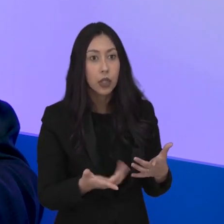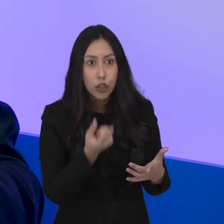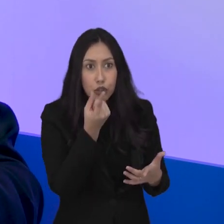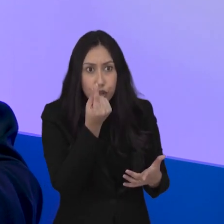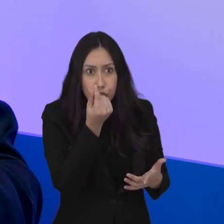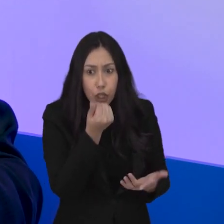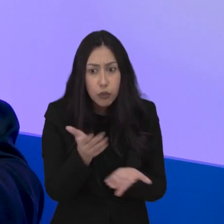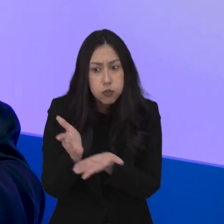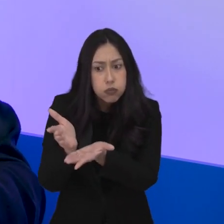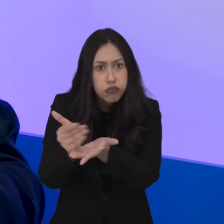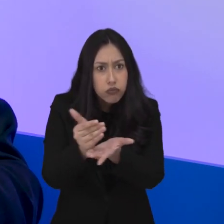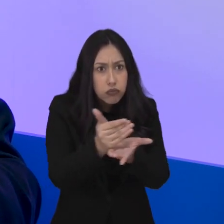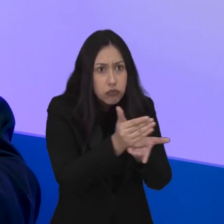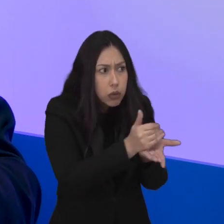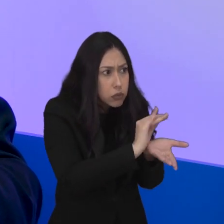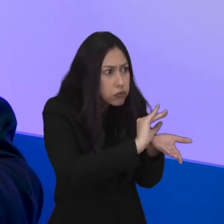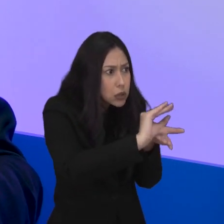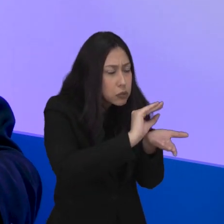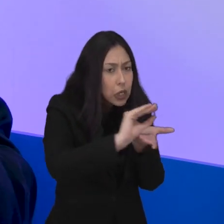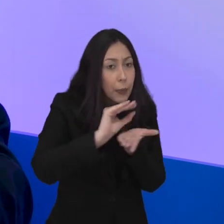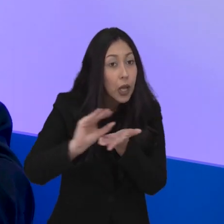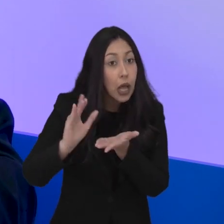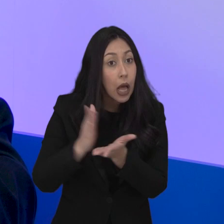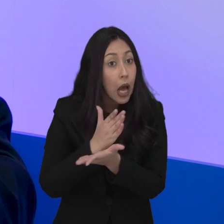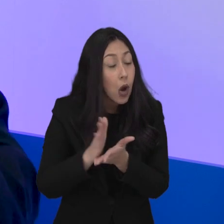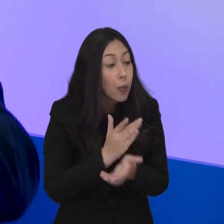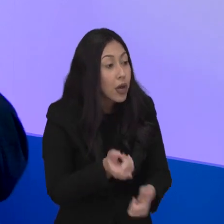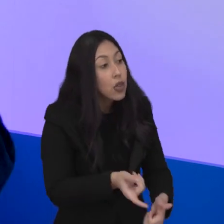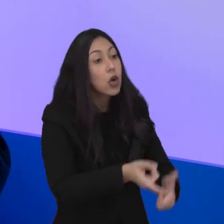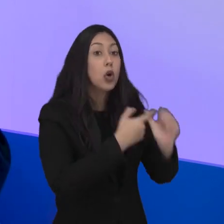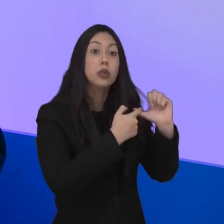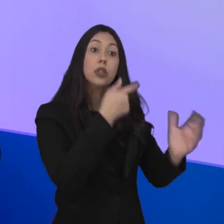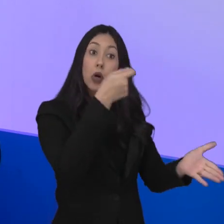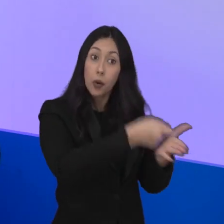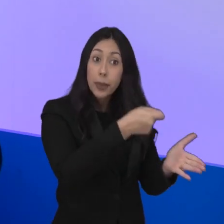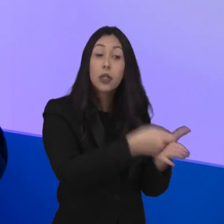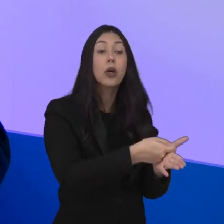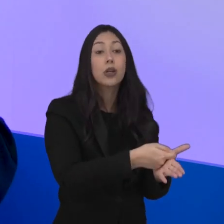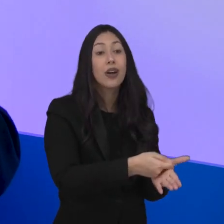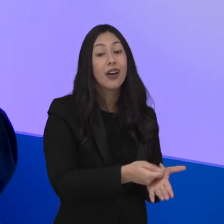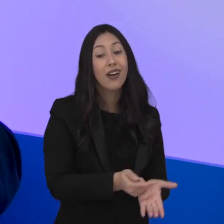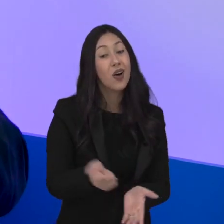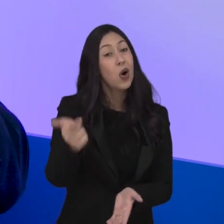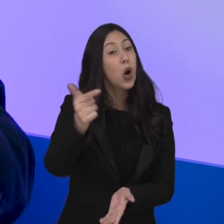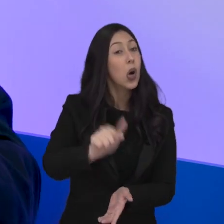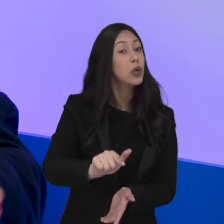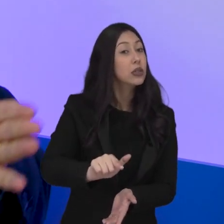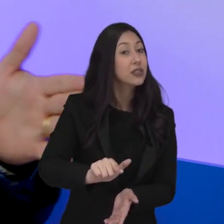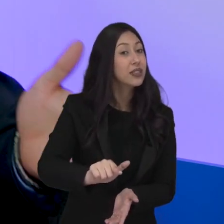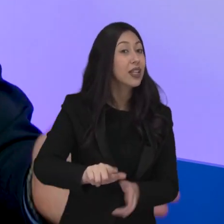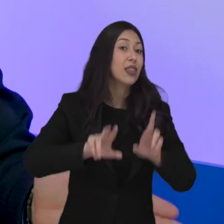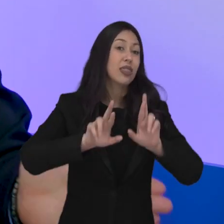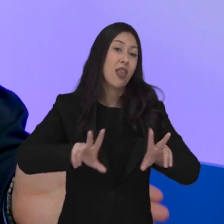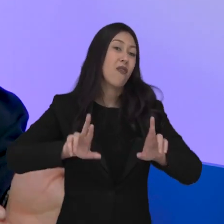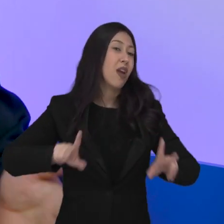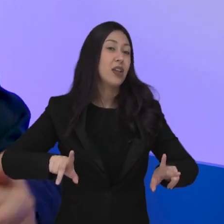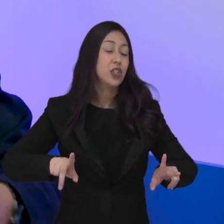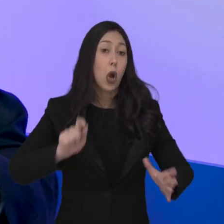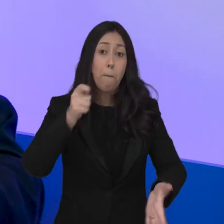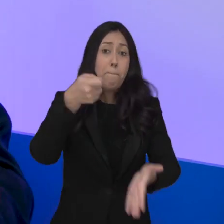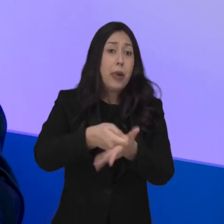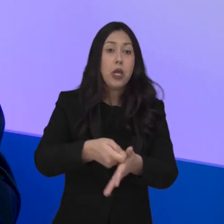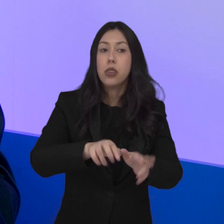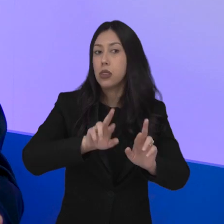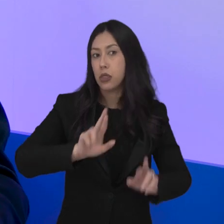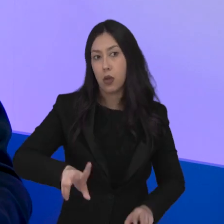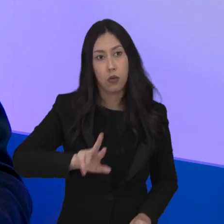busca receitas para cobrir essas despesas. Algumas despesas são consideradas obrigatórias e outras são consideradas discricionárias, ou seja, elas não